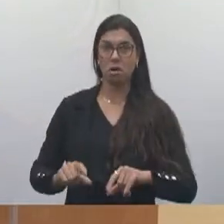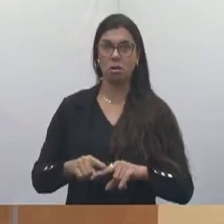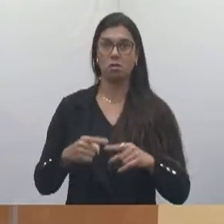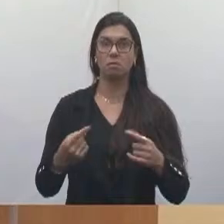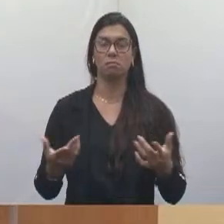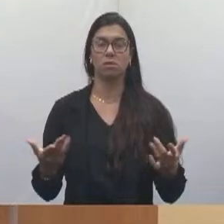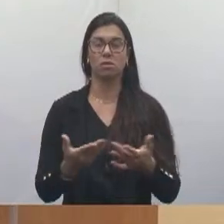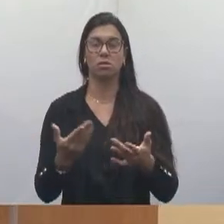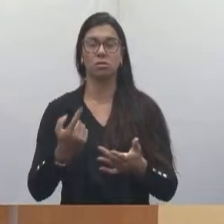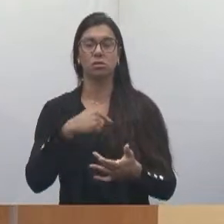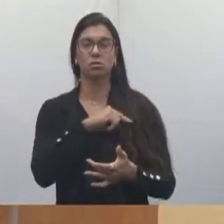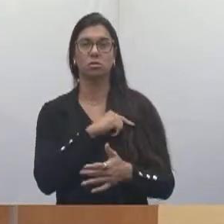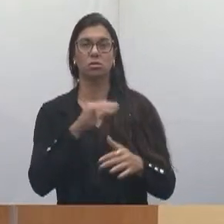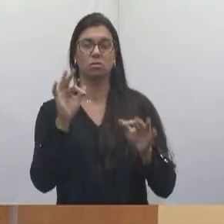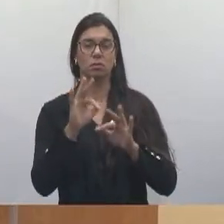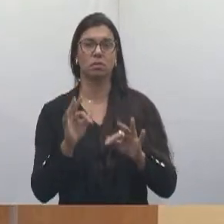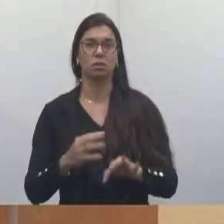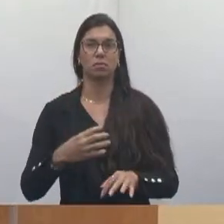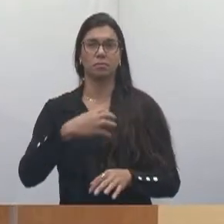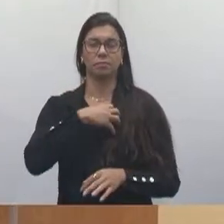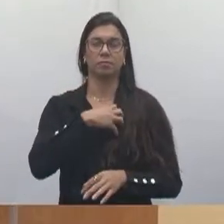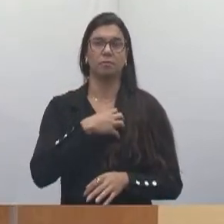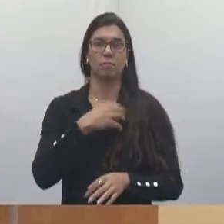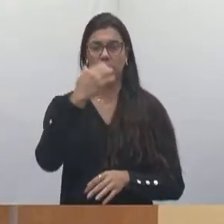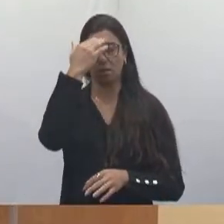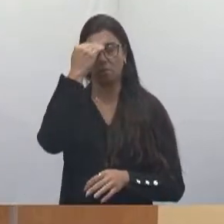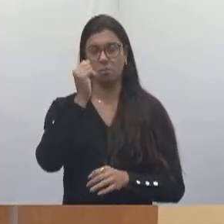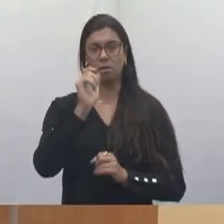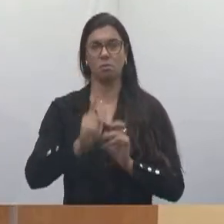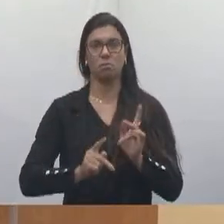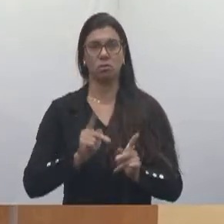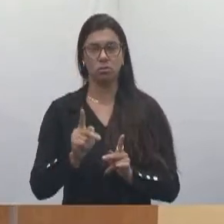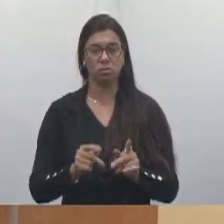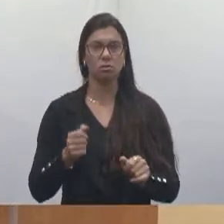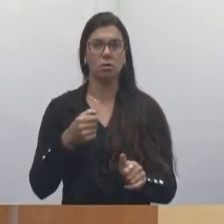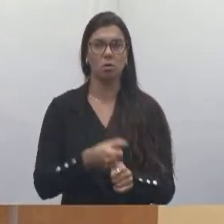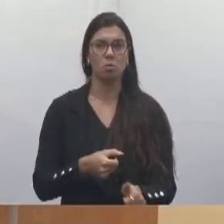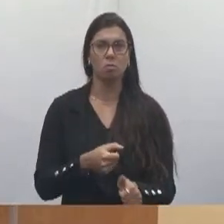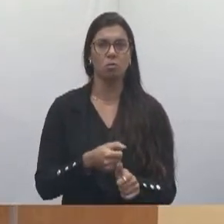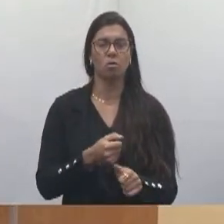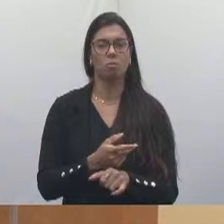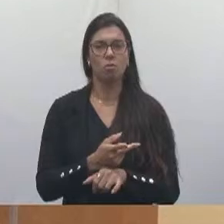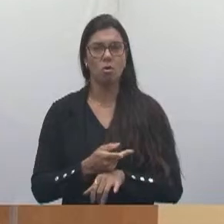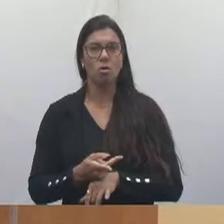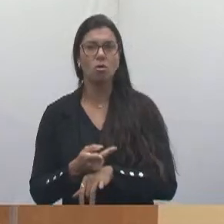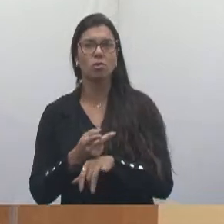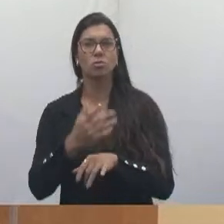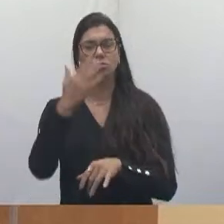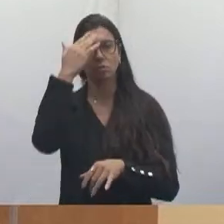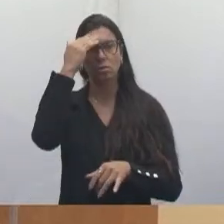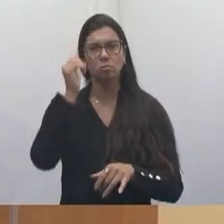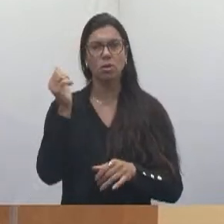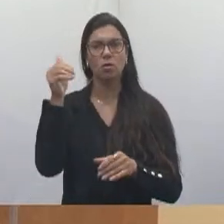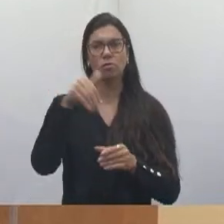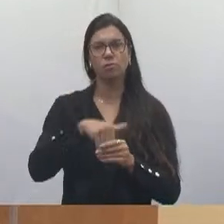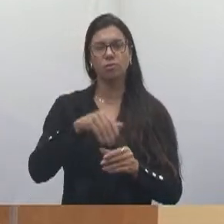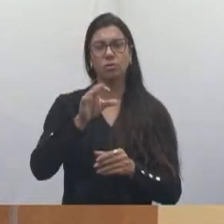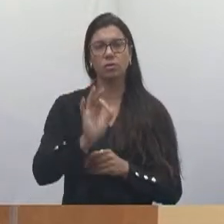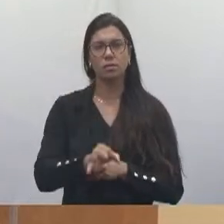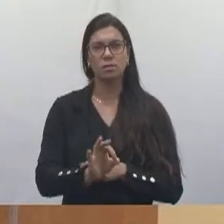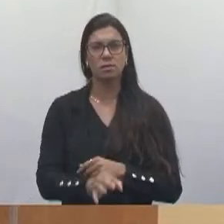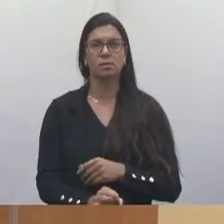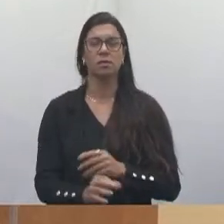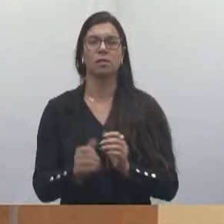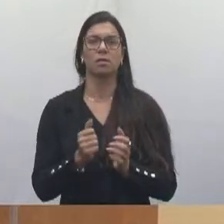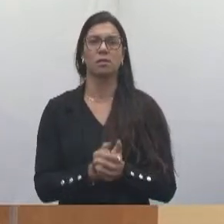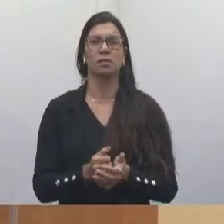fica contente de saber que a população está acompanhando mais, que a população está procurando saber votar certo, votar naqueles candidatos